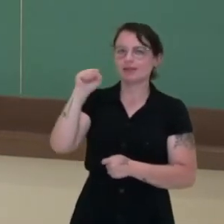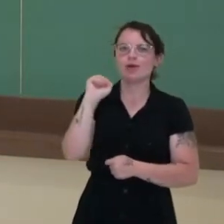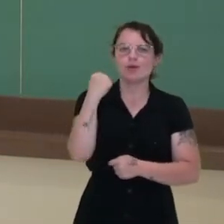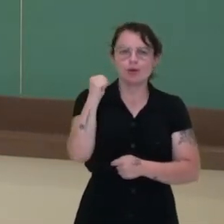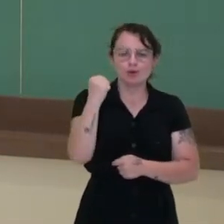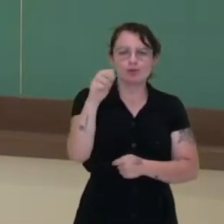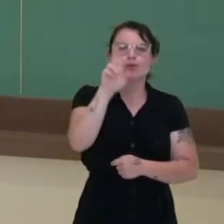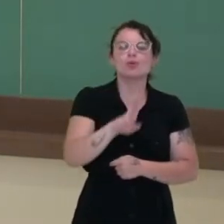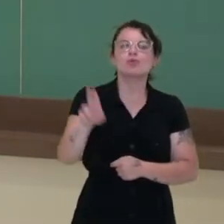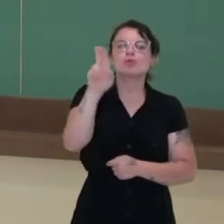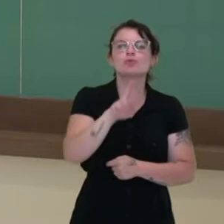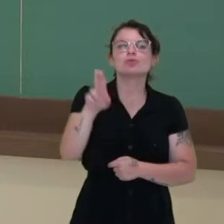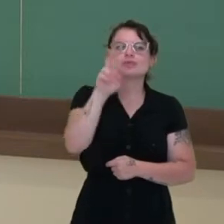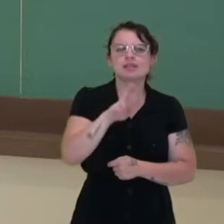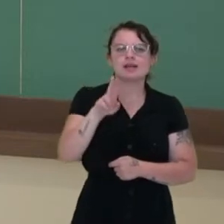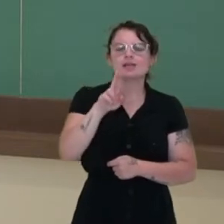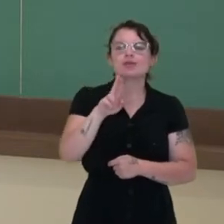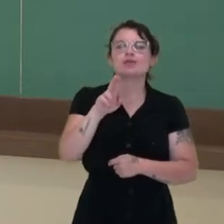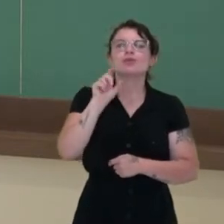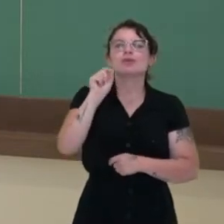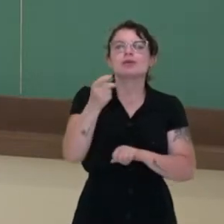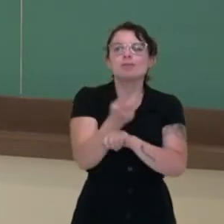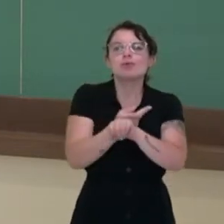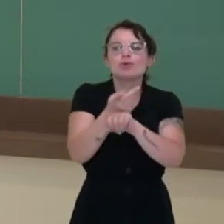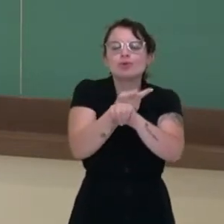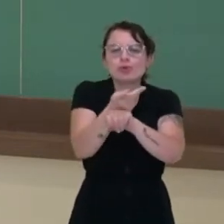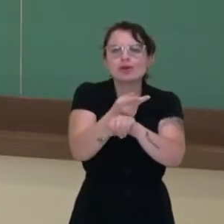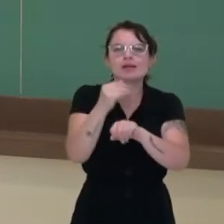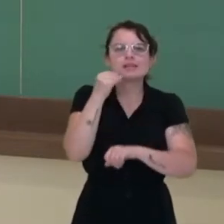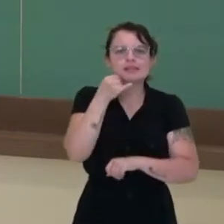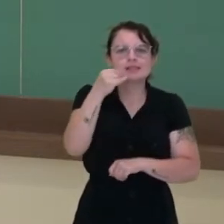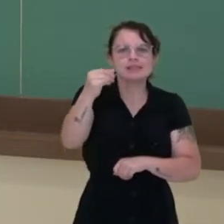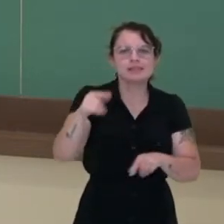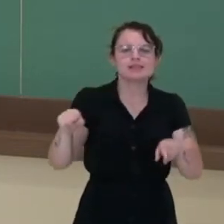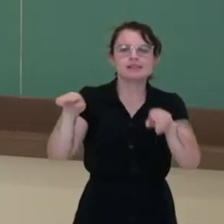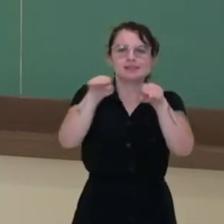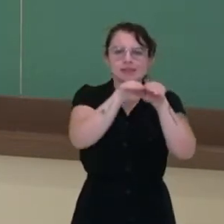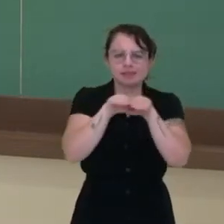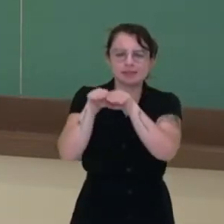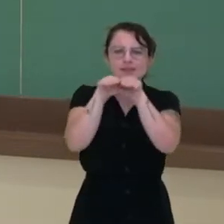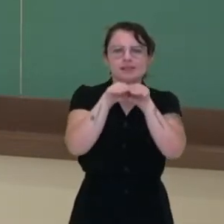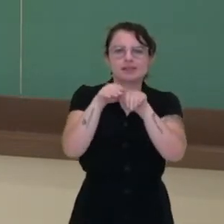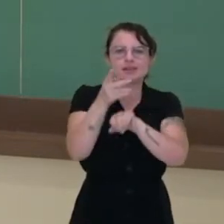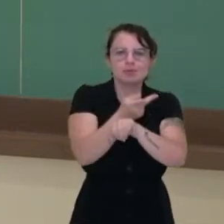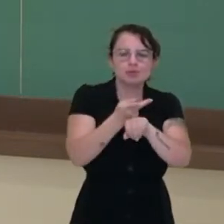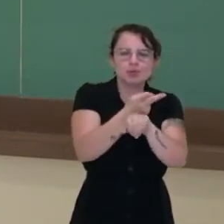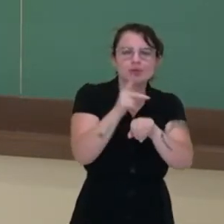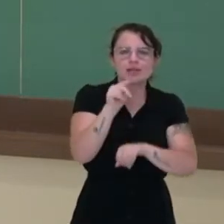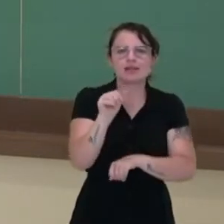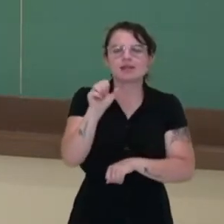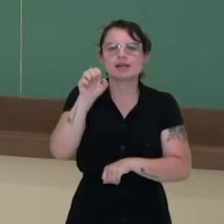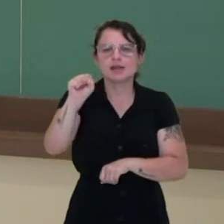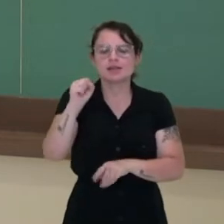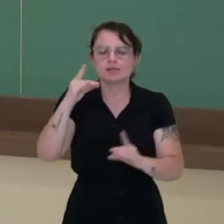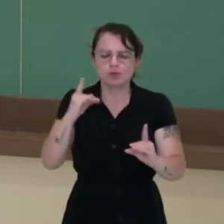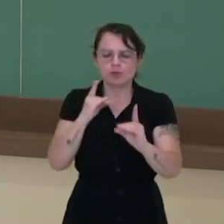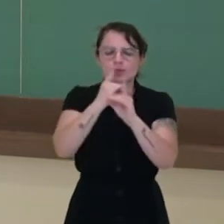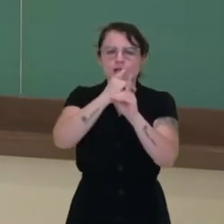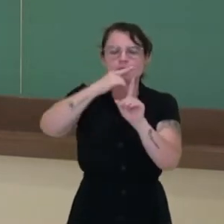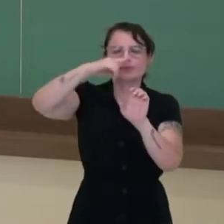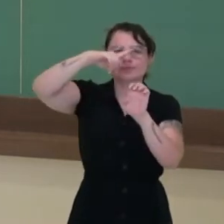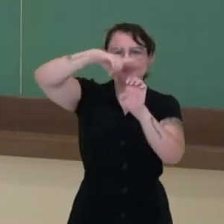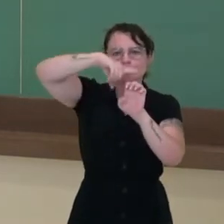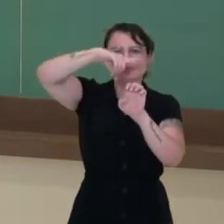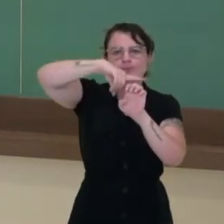Os átomos buscam estabilidade energética semelhante a um gás nobre no sentido de obter 8 elétrons no